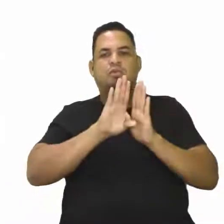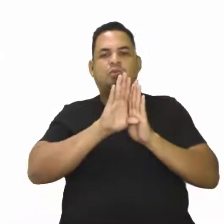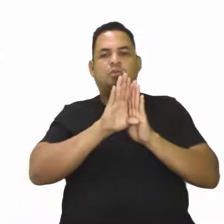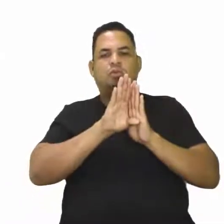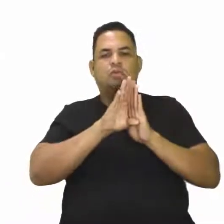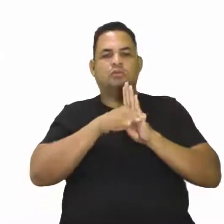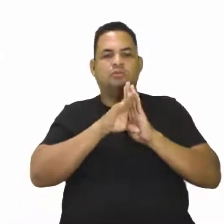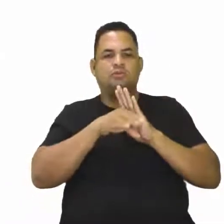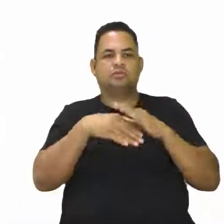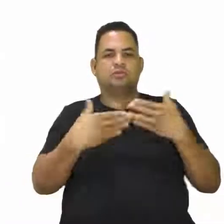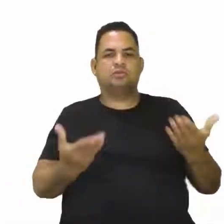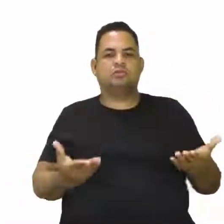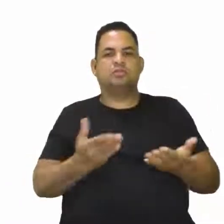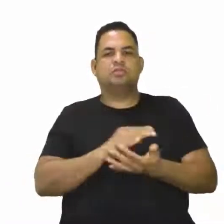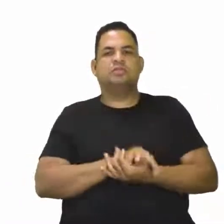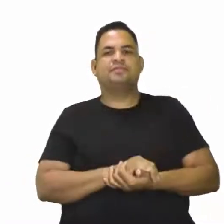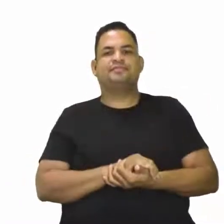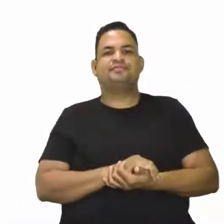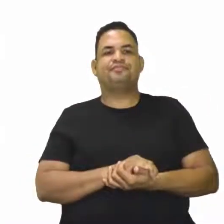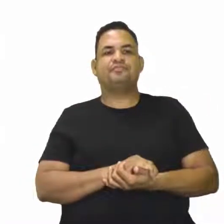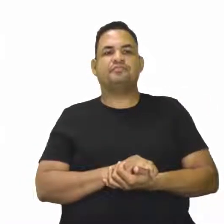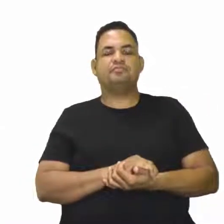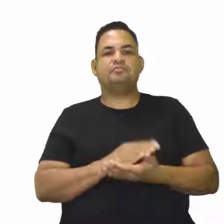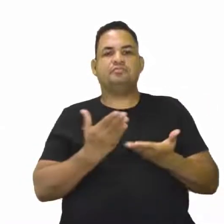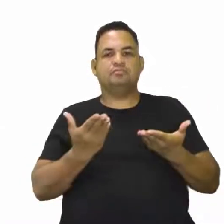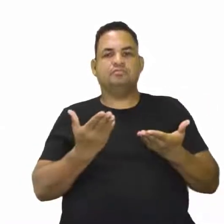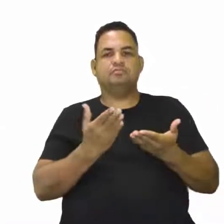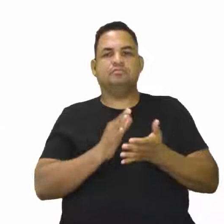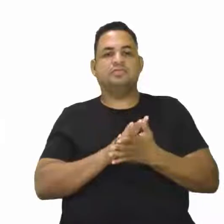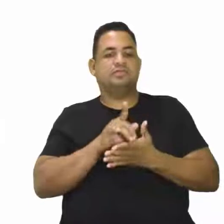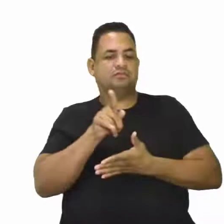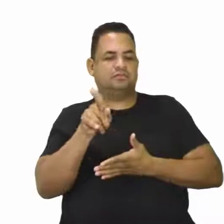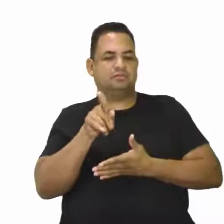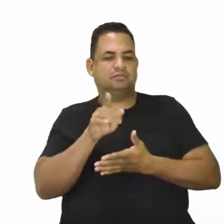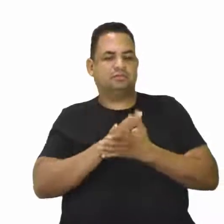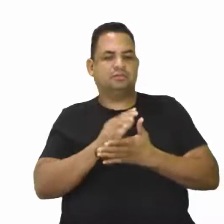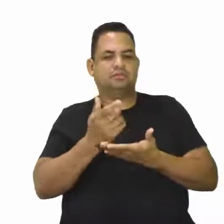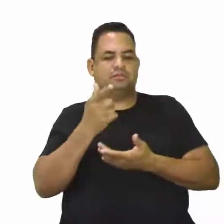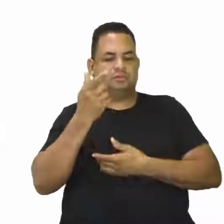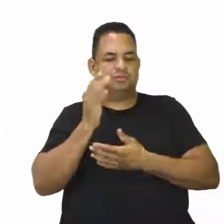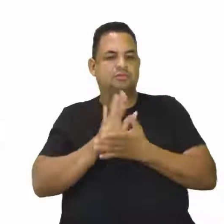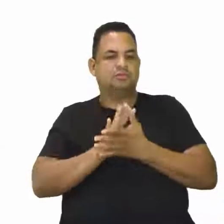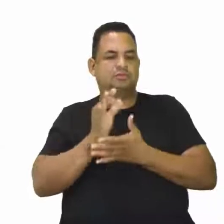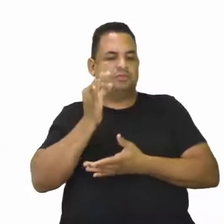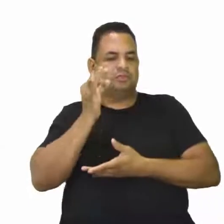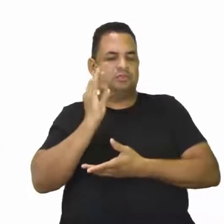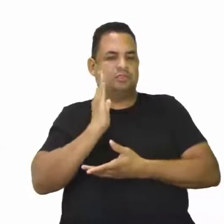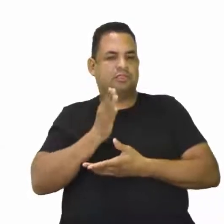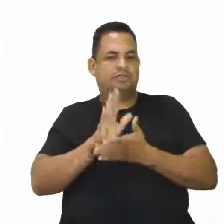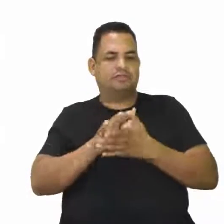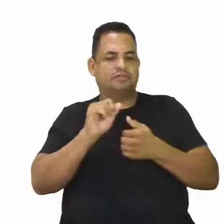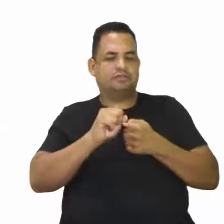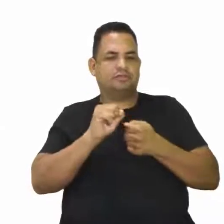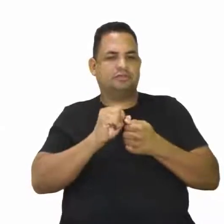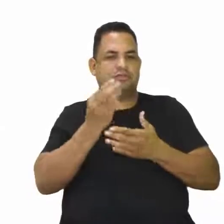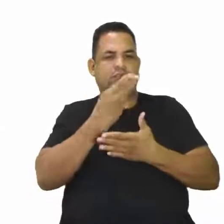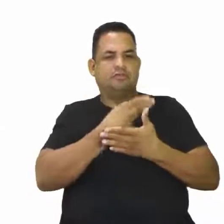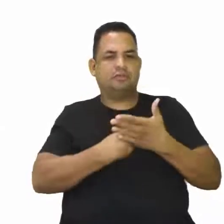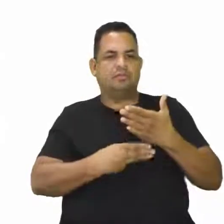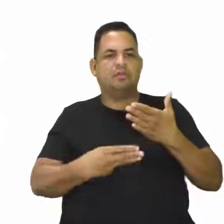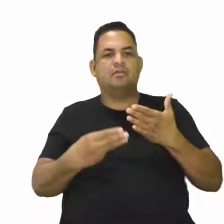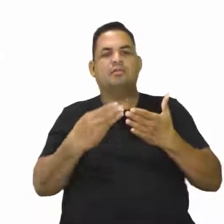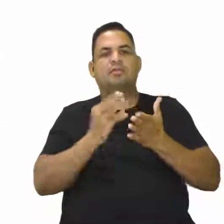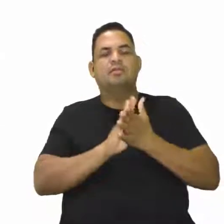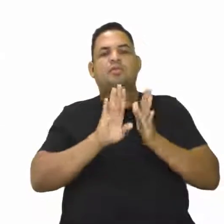conceitual. A maioria de vocês com certeza já fizeram um mapa conceitual, não é